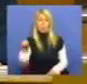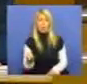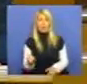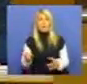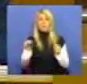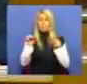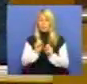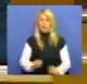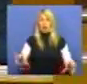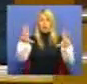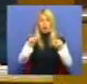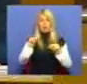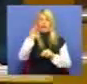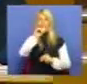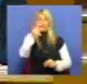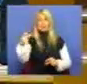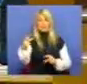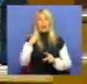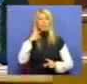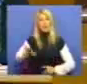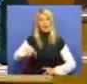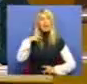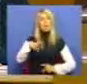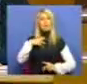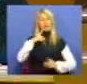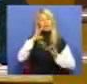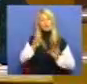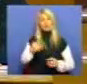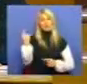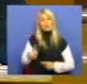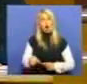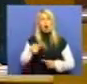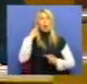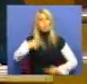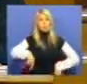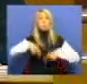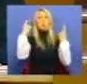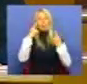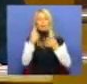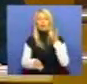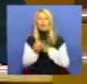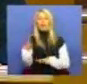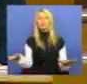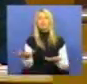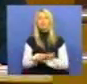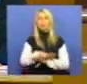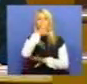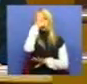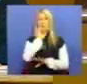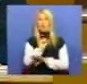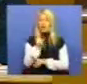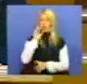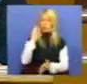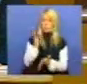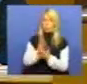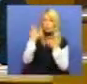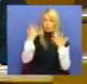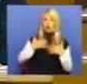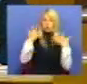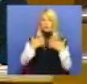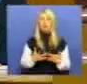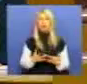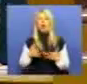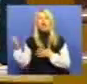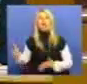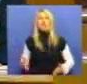nova SA de capitais exclusivamente públicos, criada ardilosamente pelo Governo no último orçamento, as Estradas